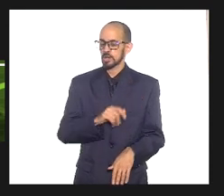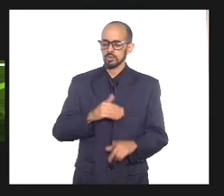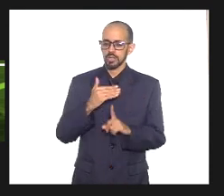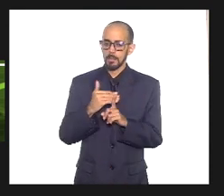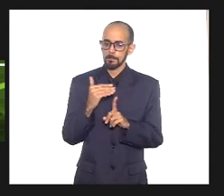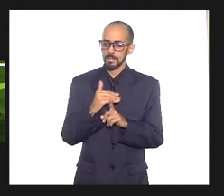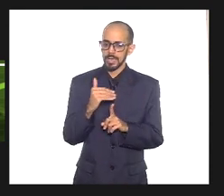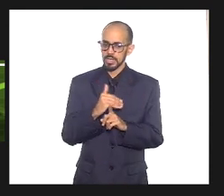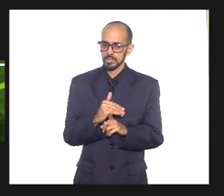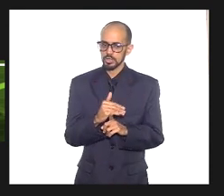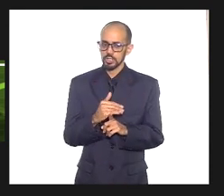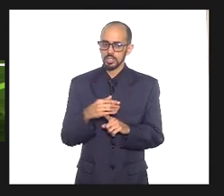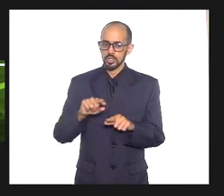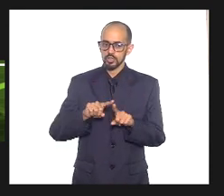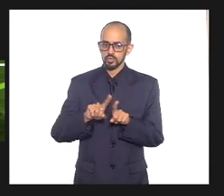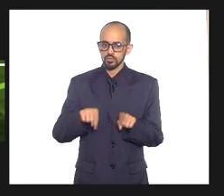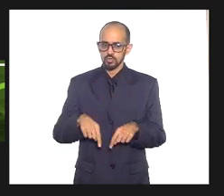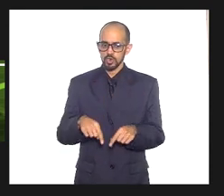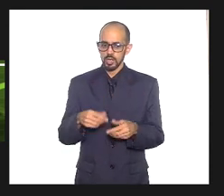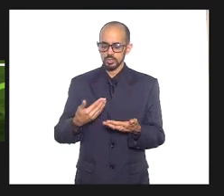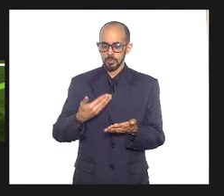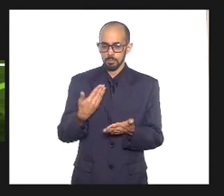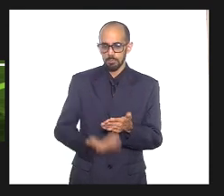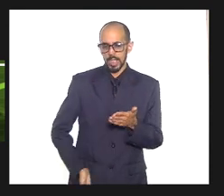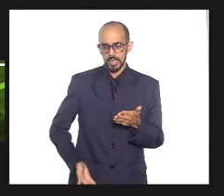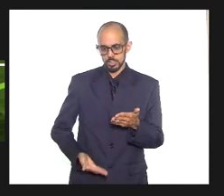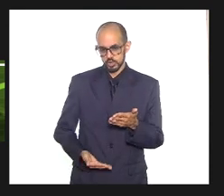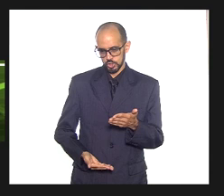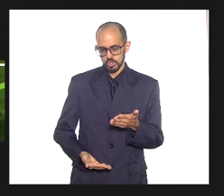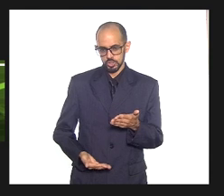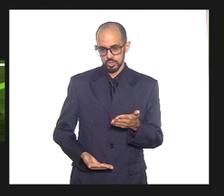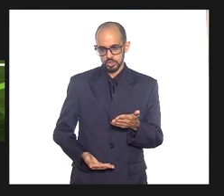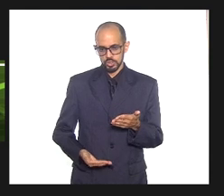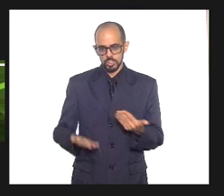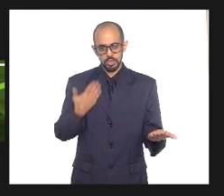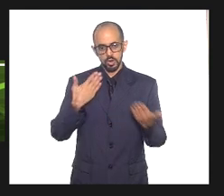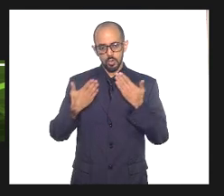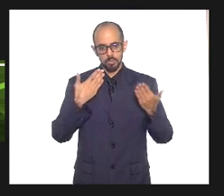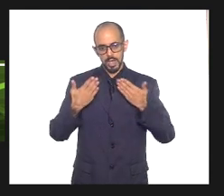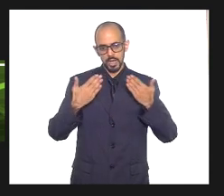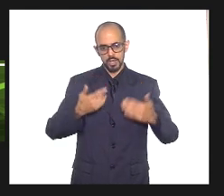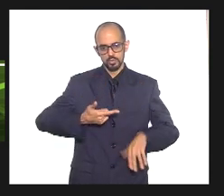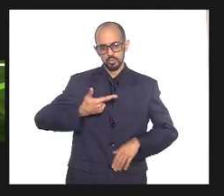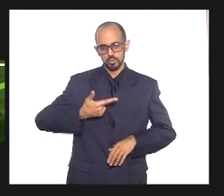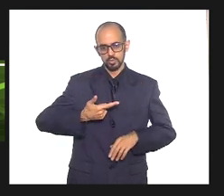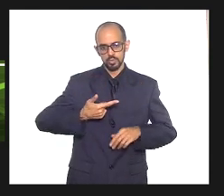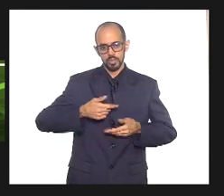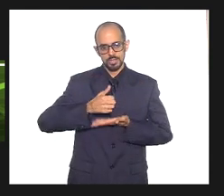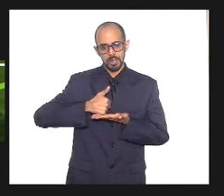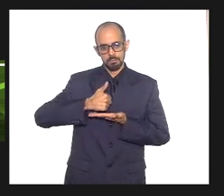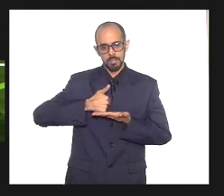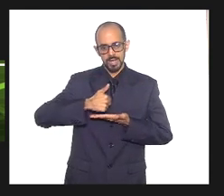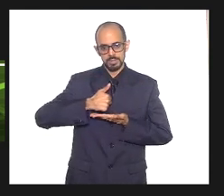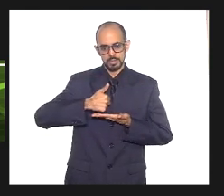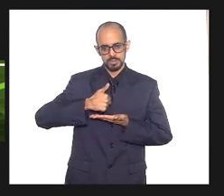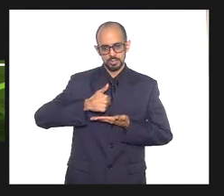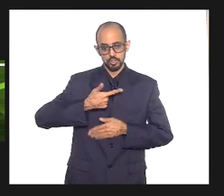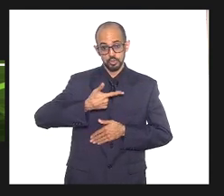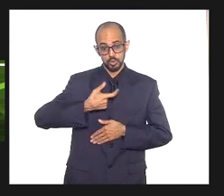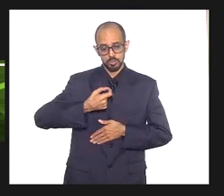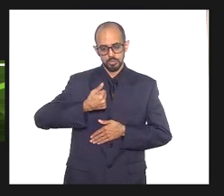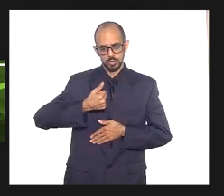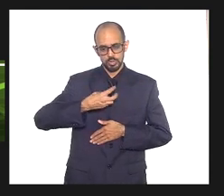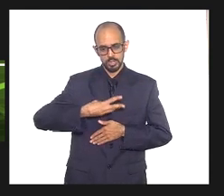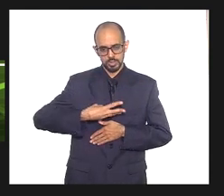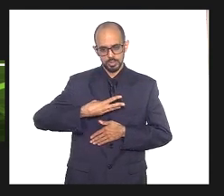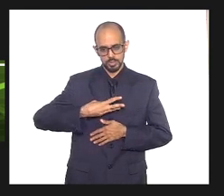os trabalhadores eles estão perdendo em relação ao que tinham em... Essa base é de 2013,